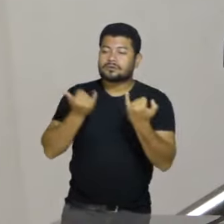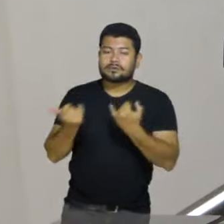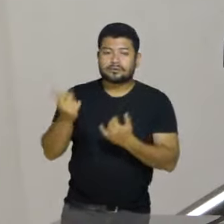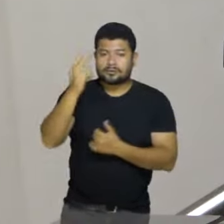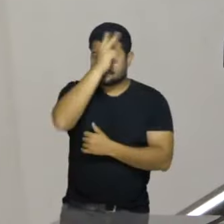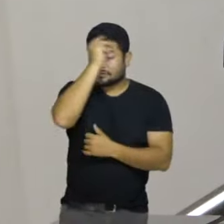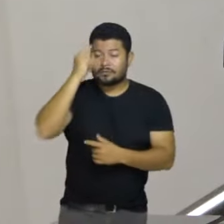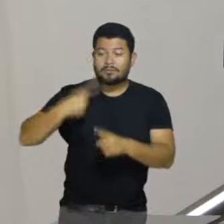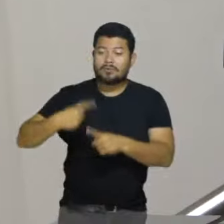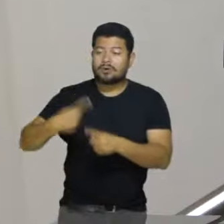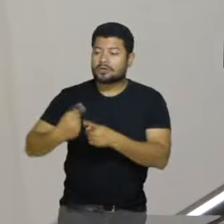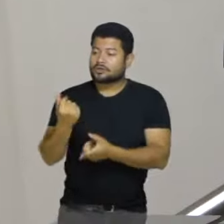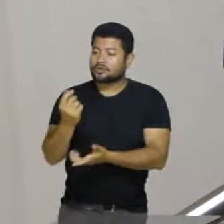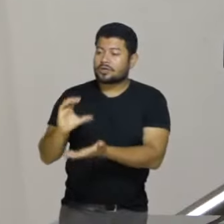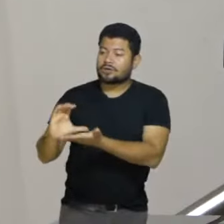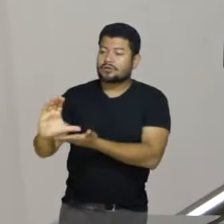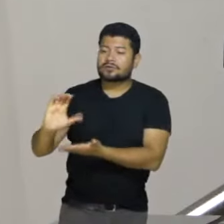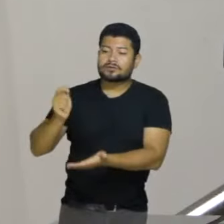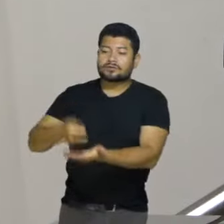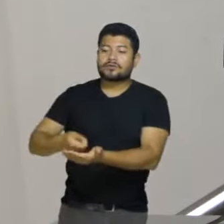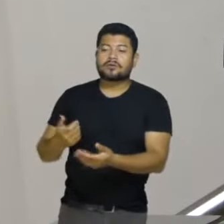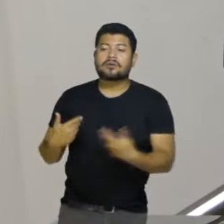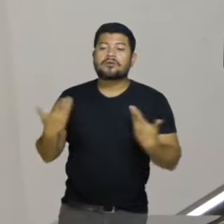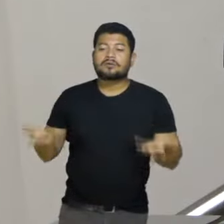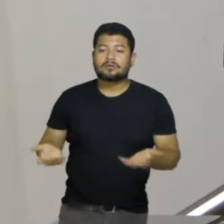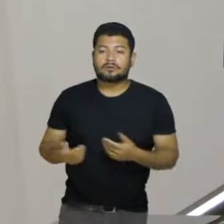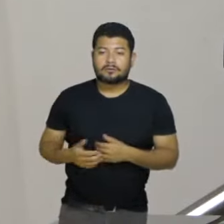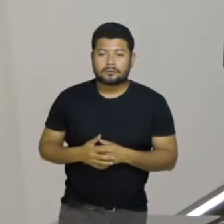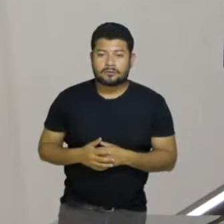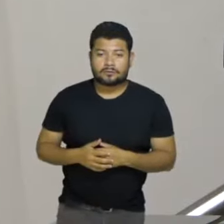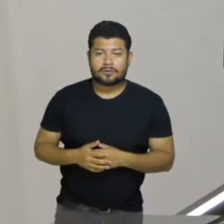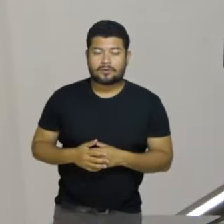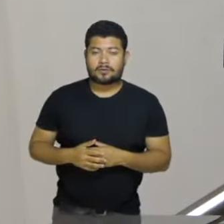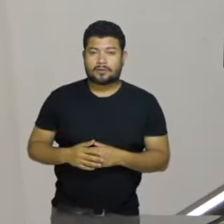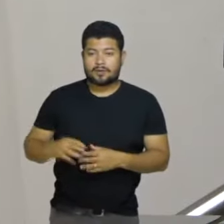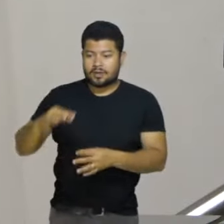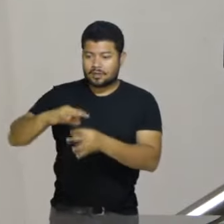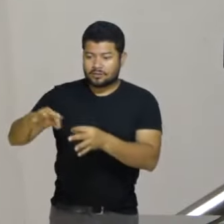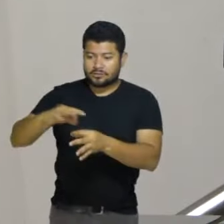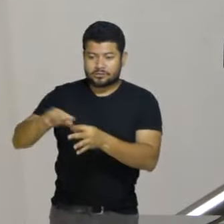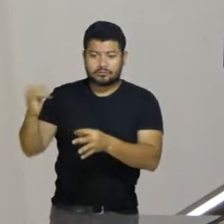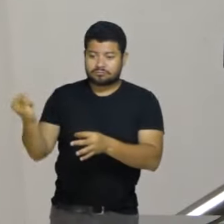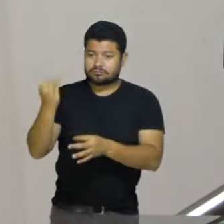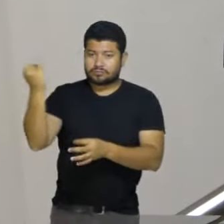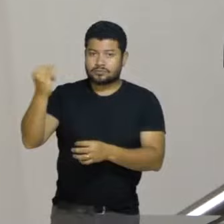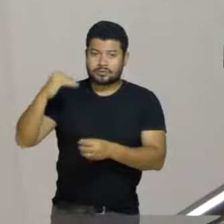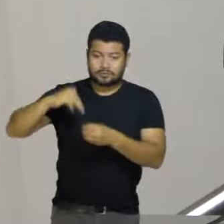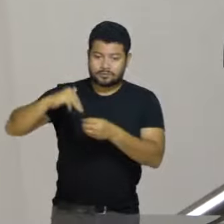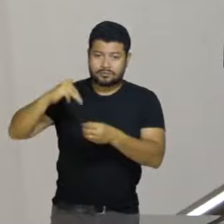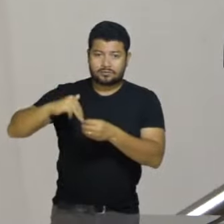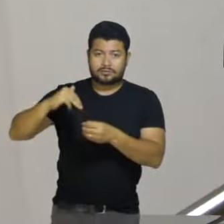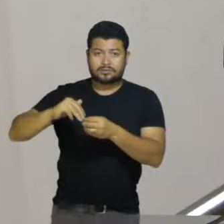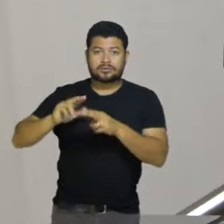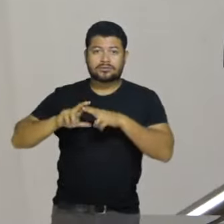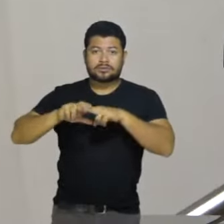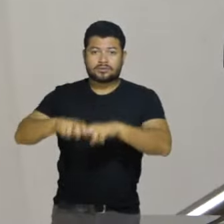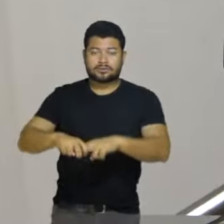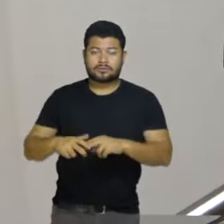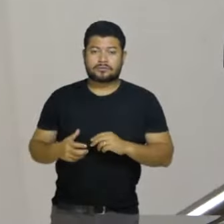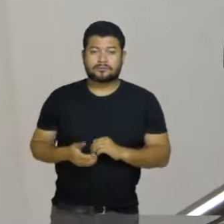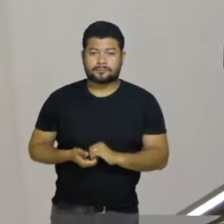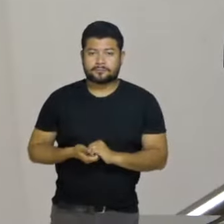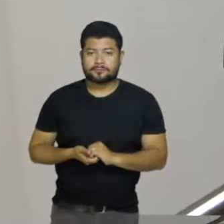foi paga essas emendas, principalmente dessas entidades tão importantes no município de Tijucas. Senhor